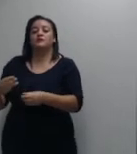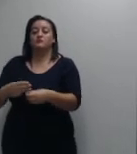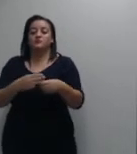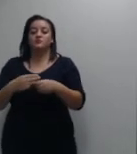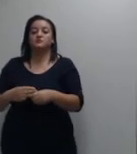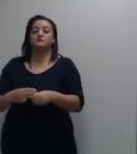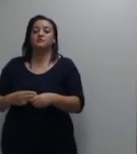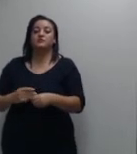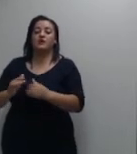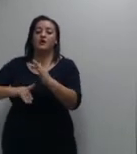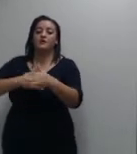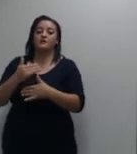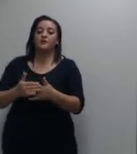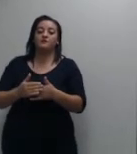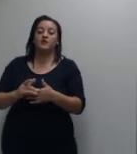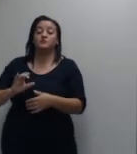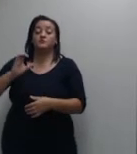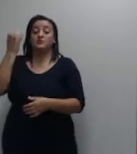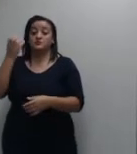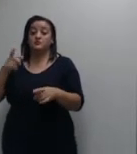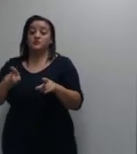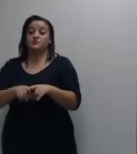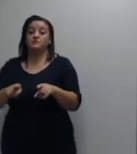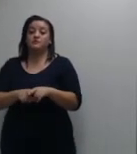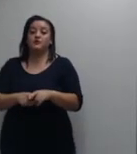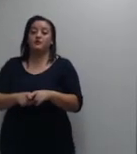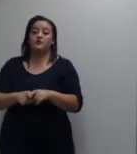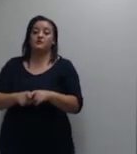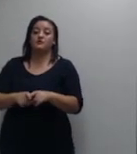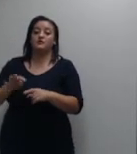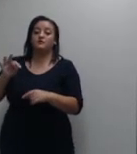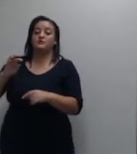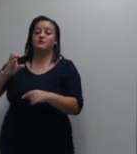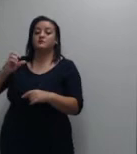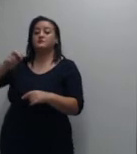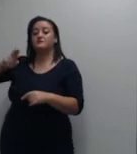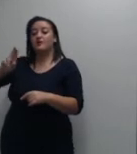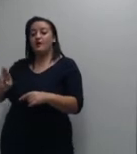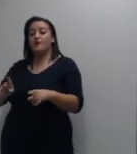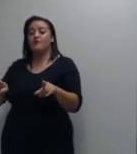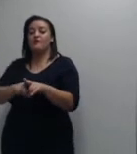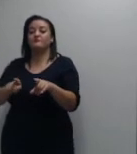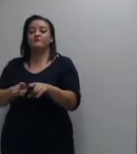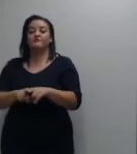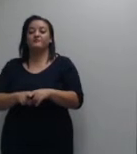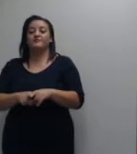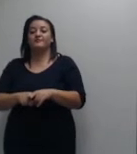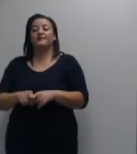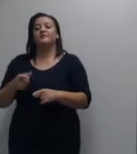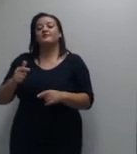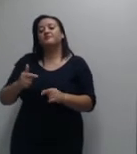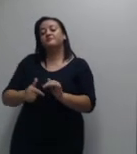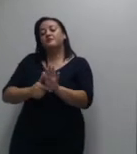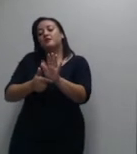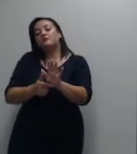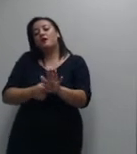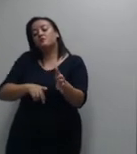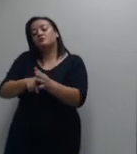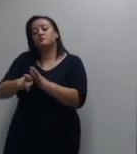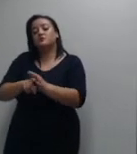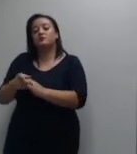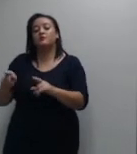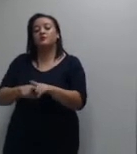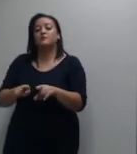através de uma decisão do tribunal de contas sem água da o questionamento